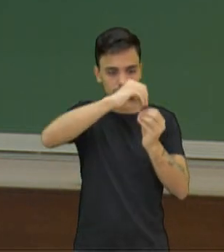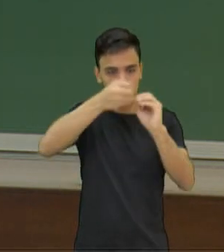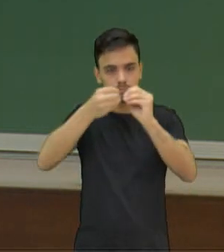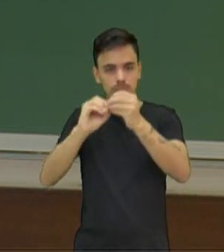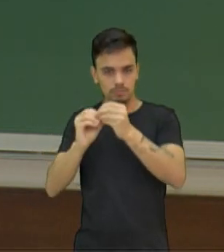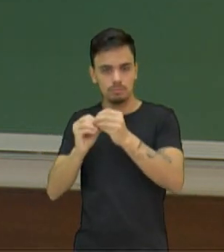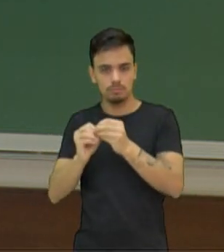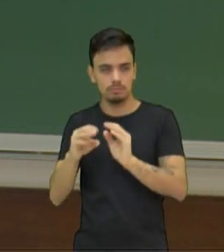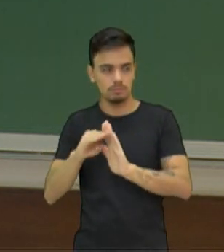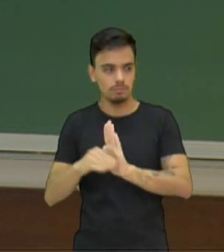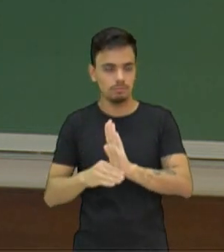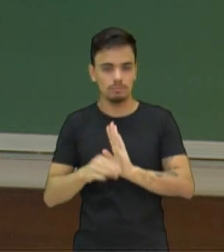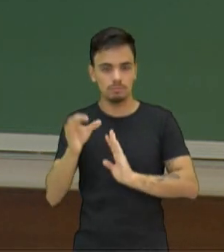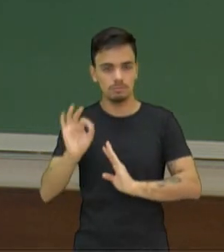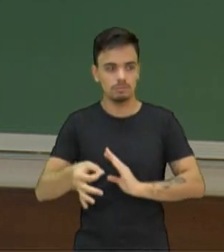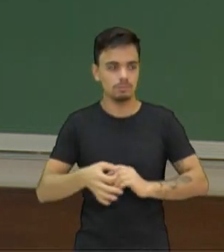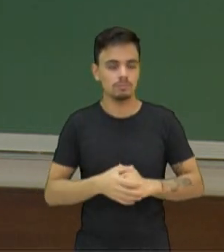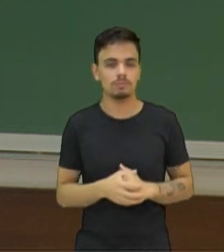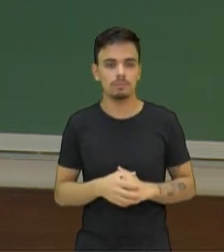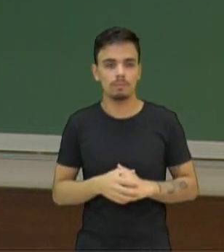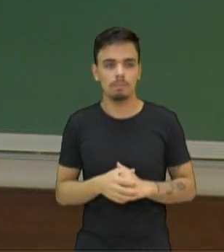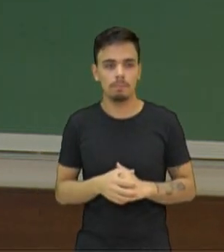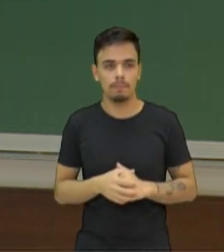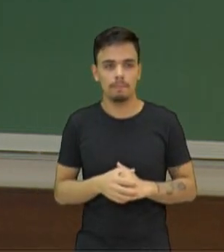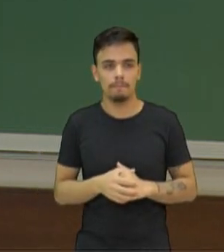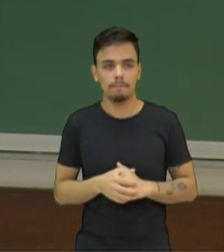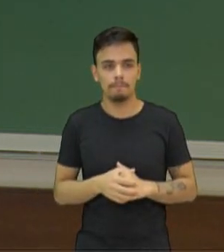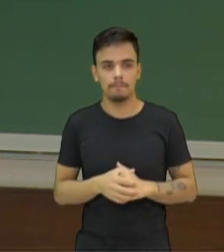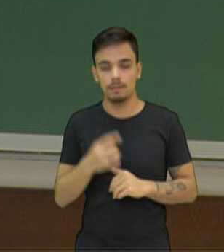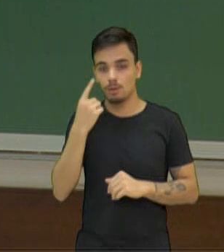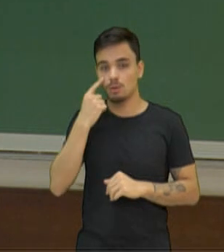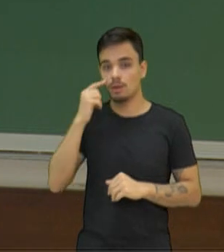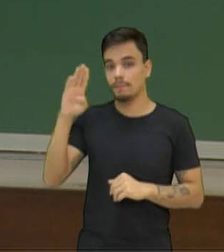ali. Muito bem. Essa blástula, gente, vamos